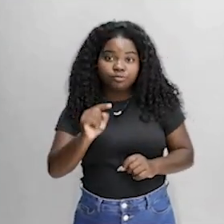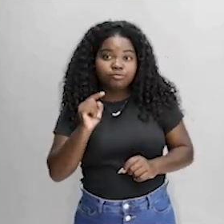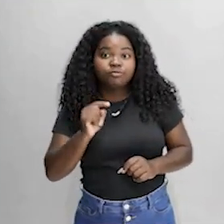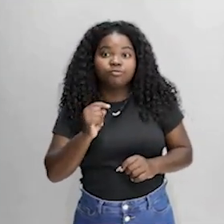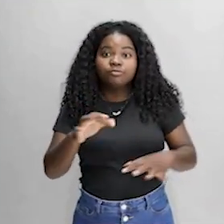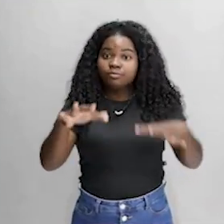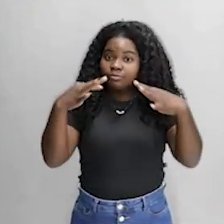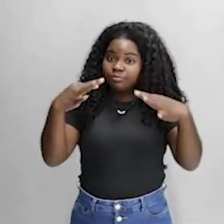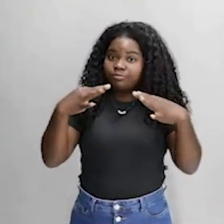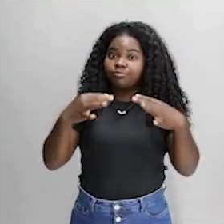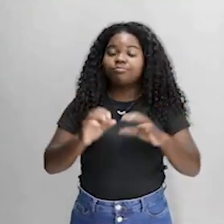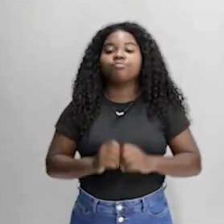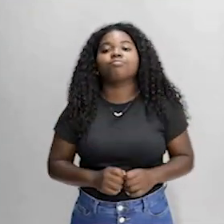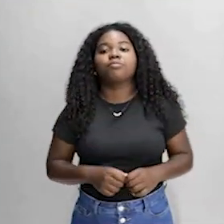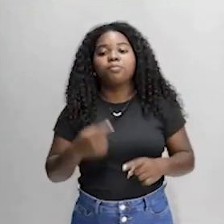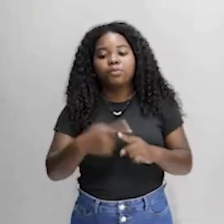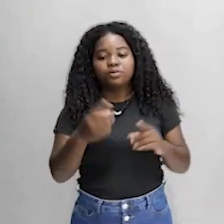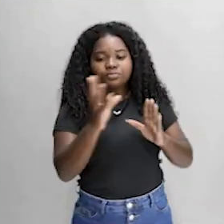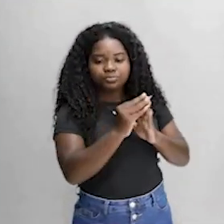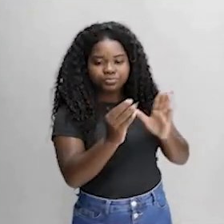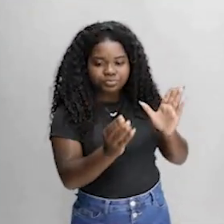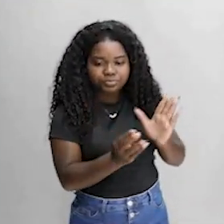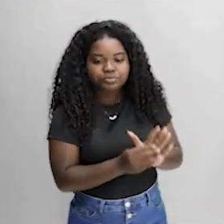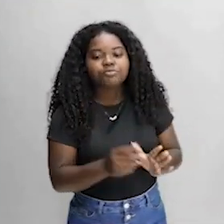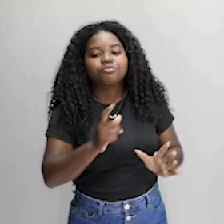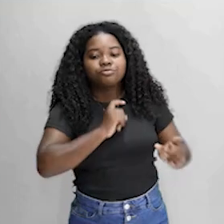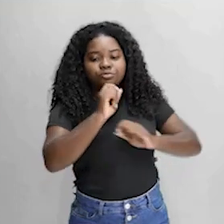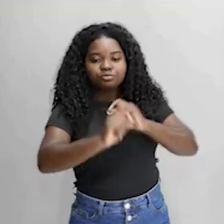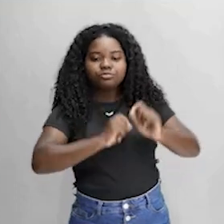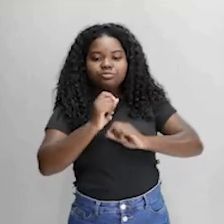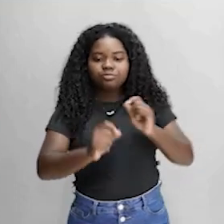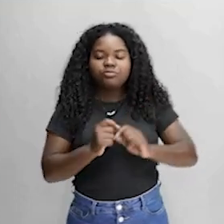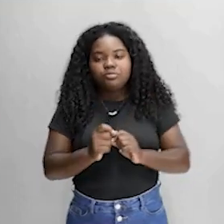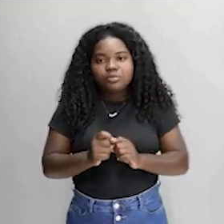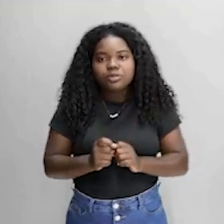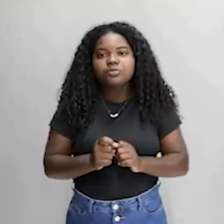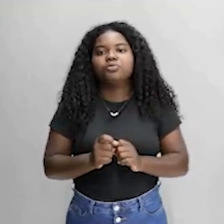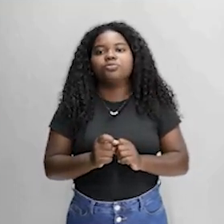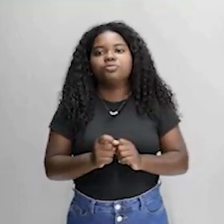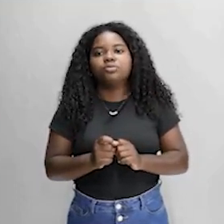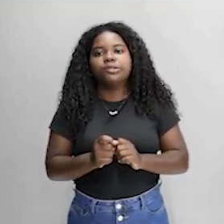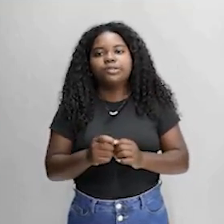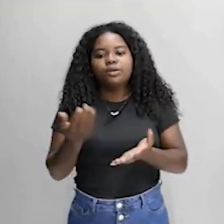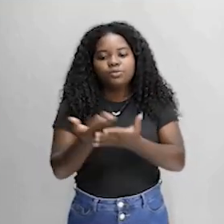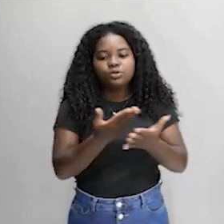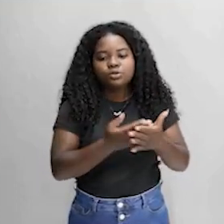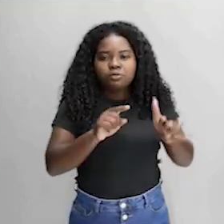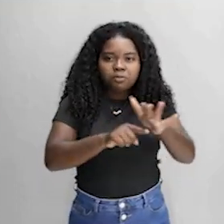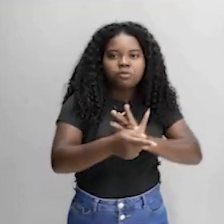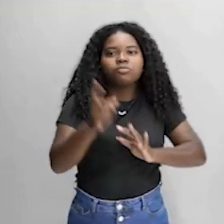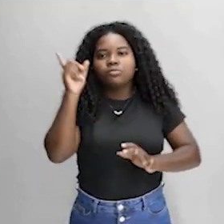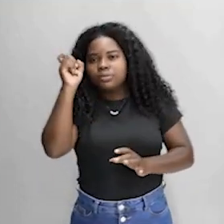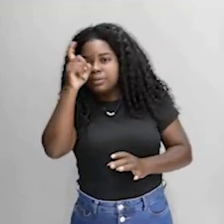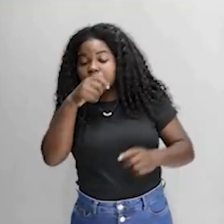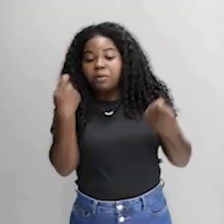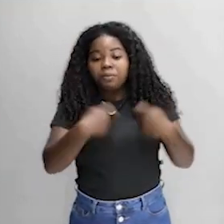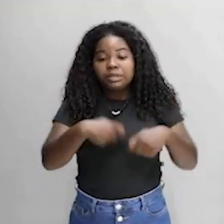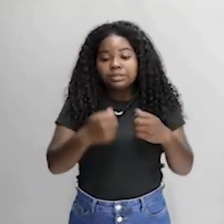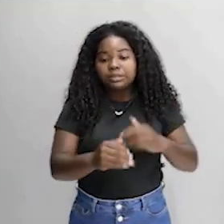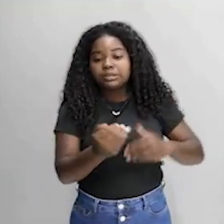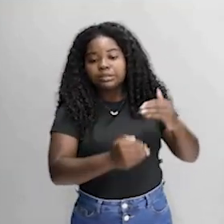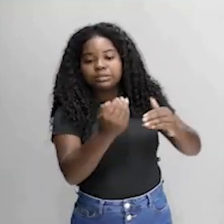uma complexidade alta e ela precisa, na verdade, esta complexidade ser desenvolvida passo a passo para que